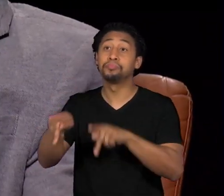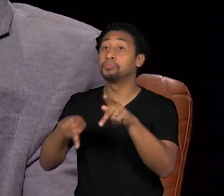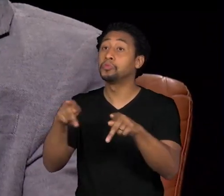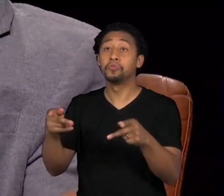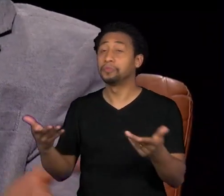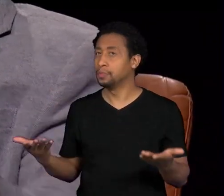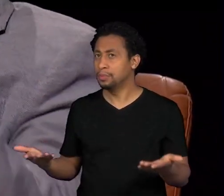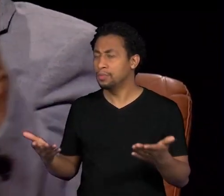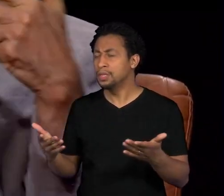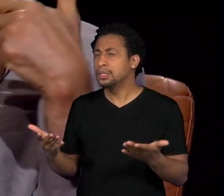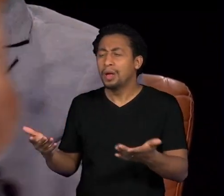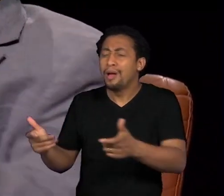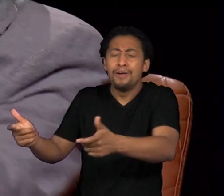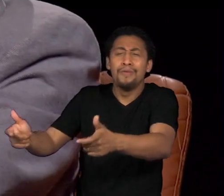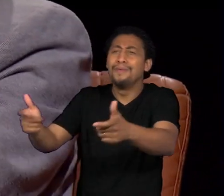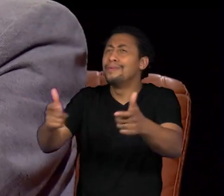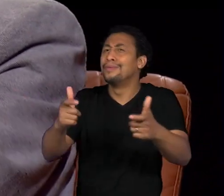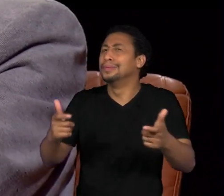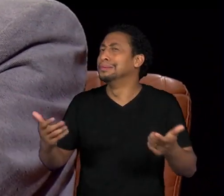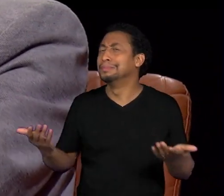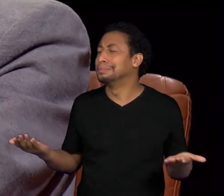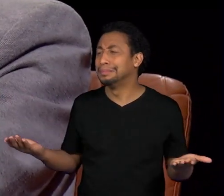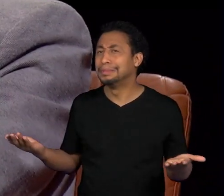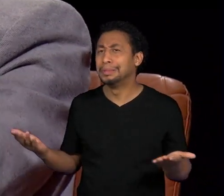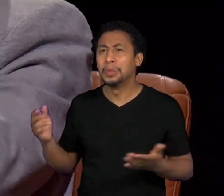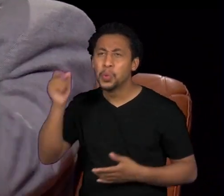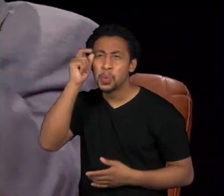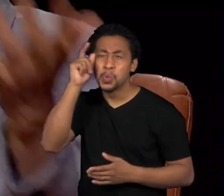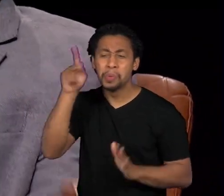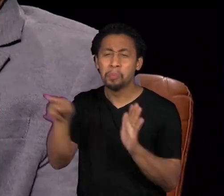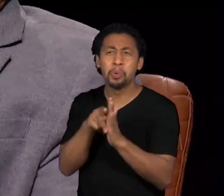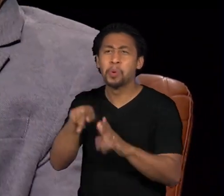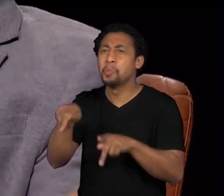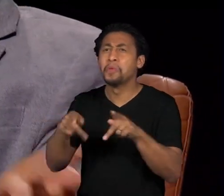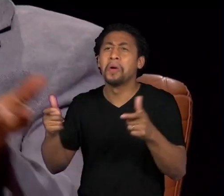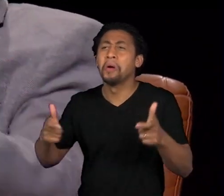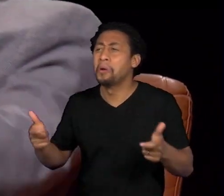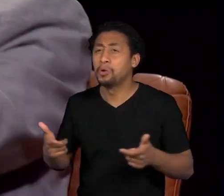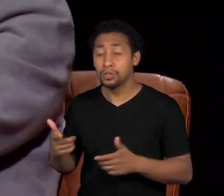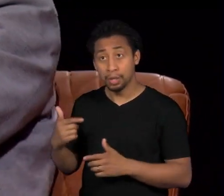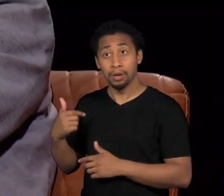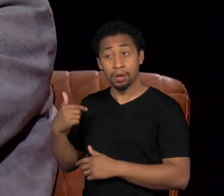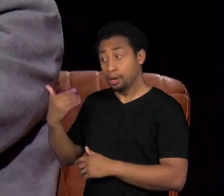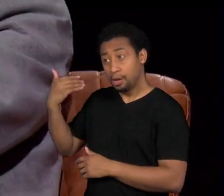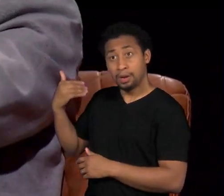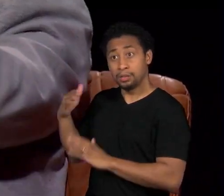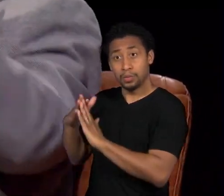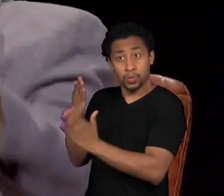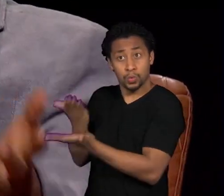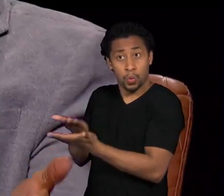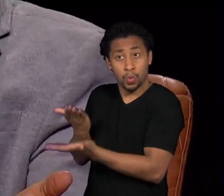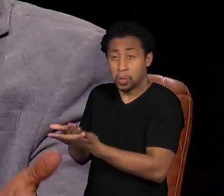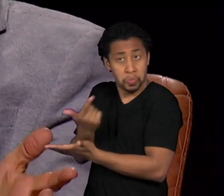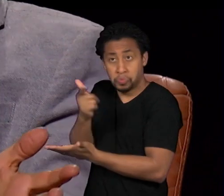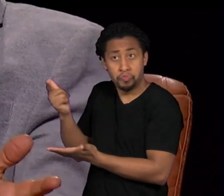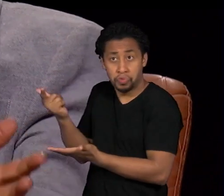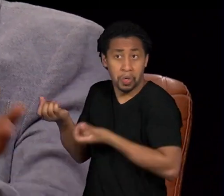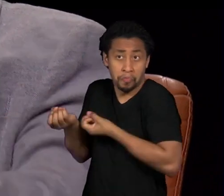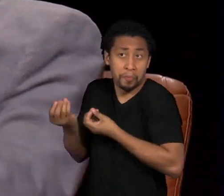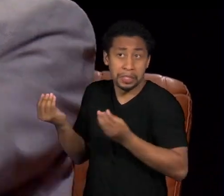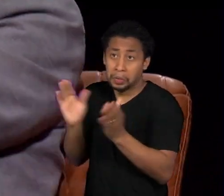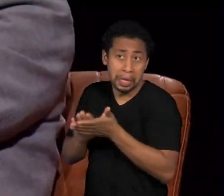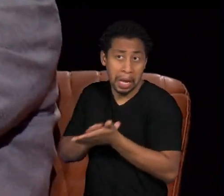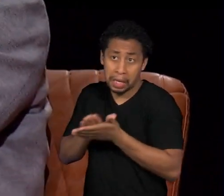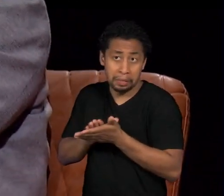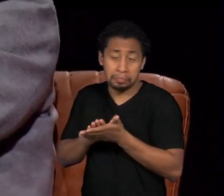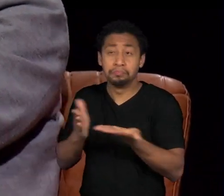populares não estavam na minha formação no colégio no curso de francês no conservatório então eu